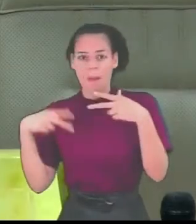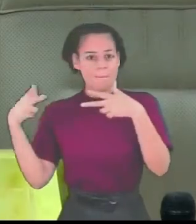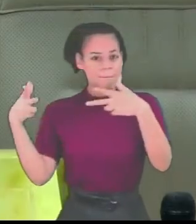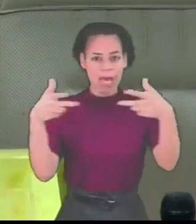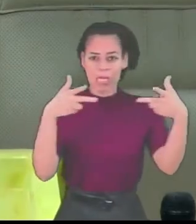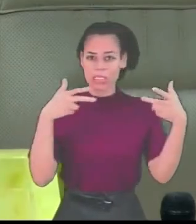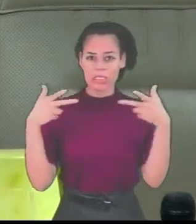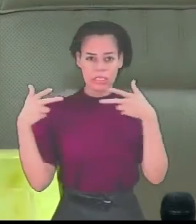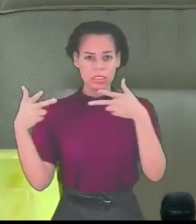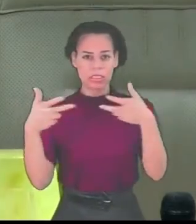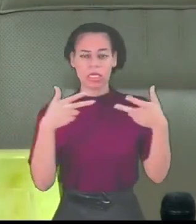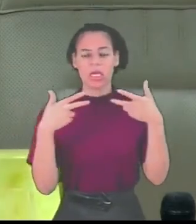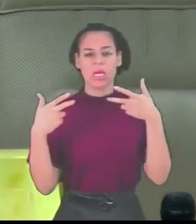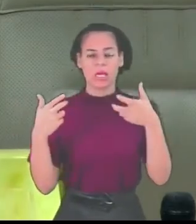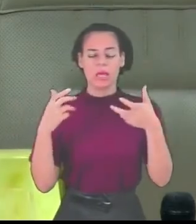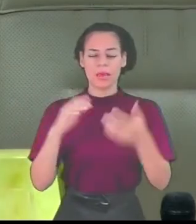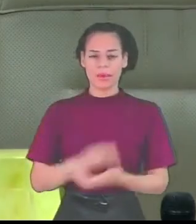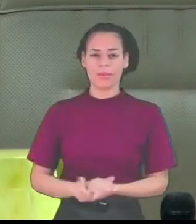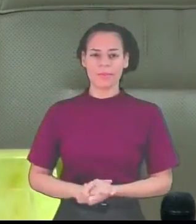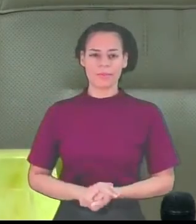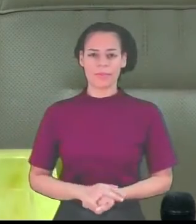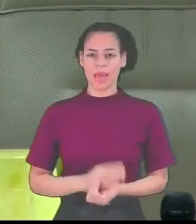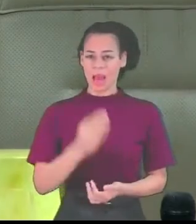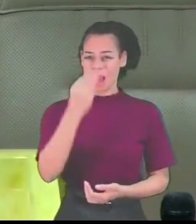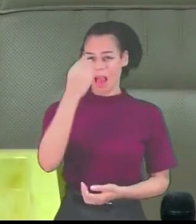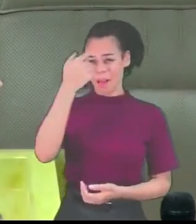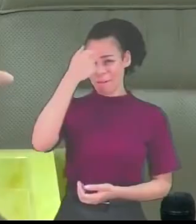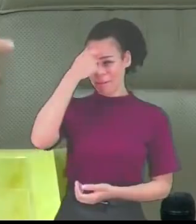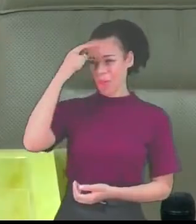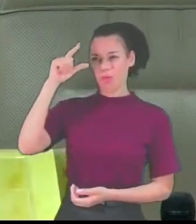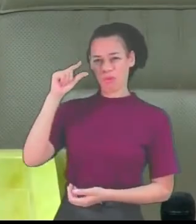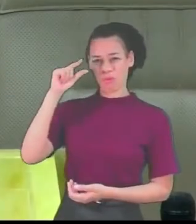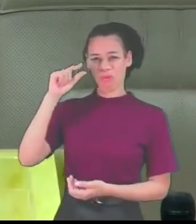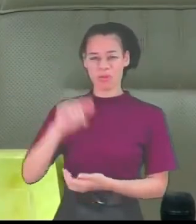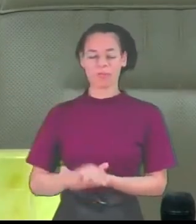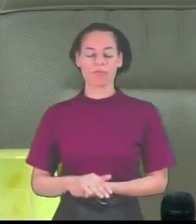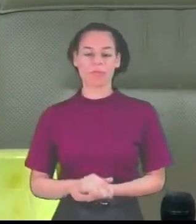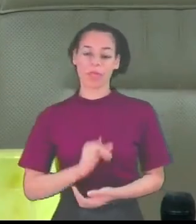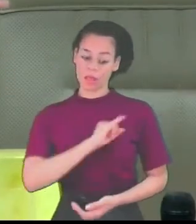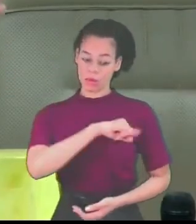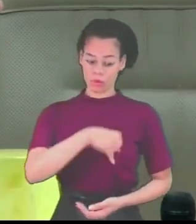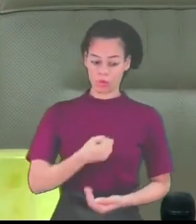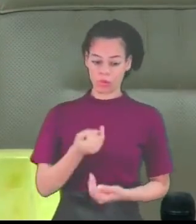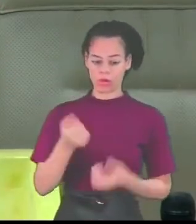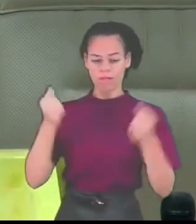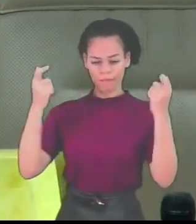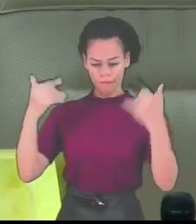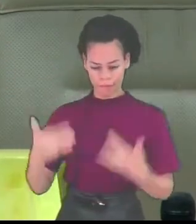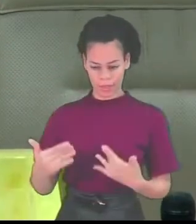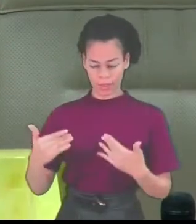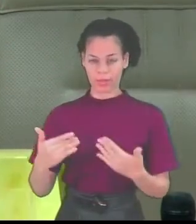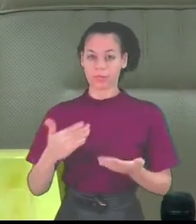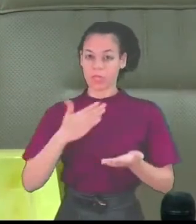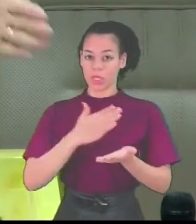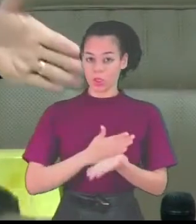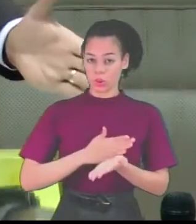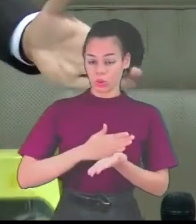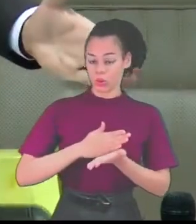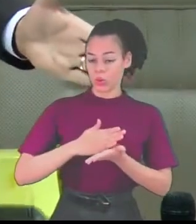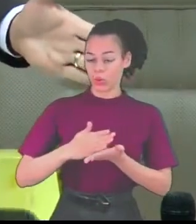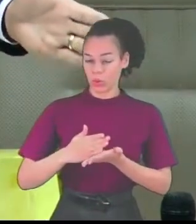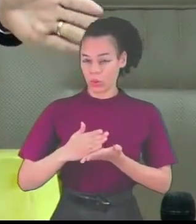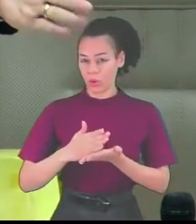a gente não entendi isso aí Ah João diz No princípio era o